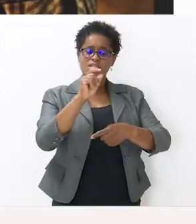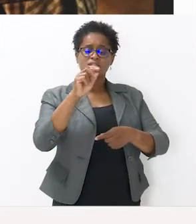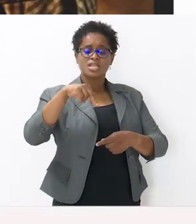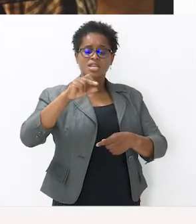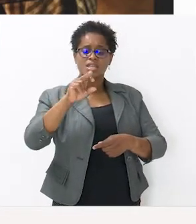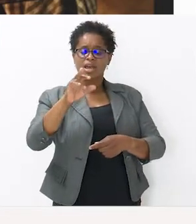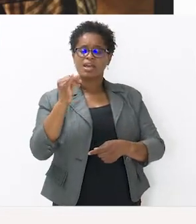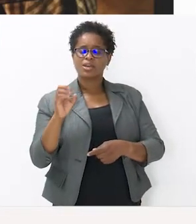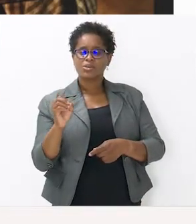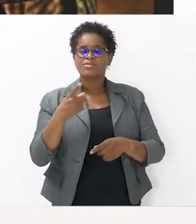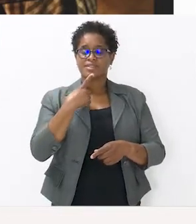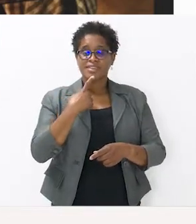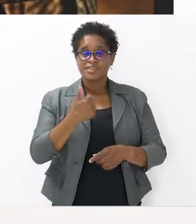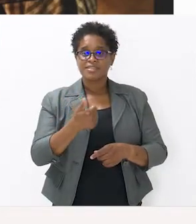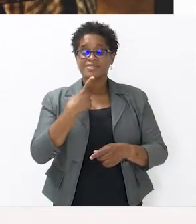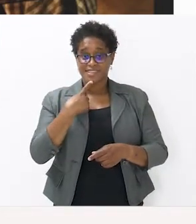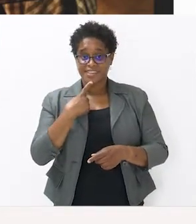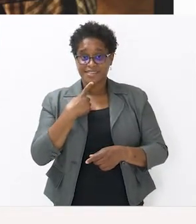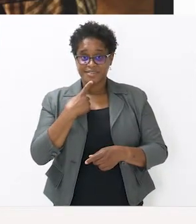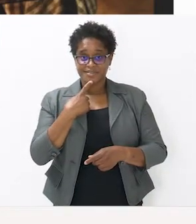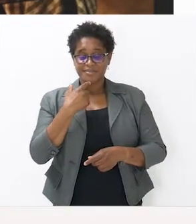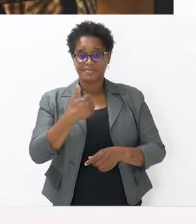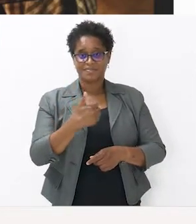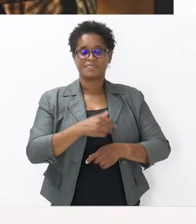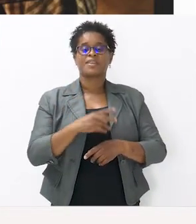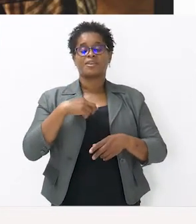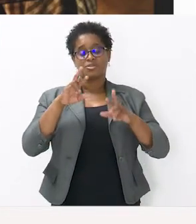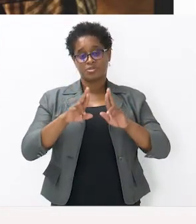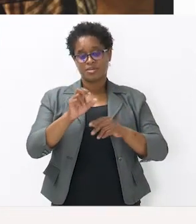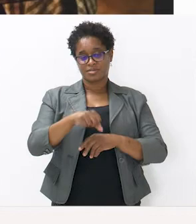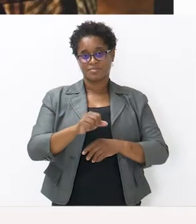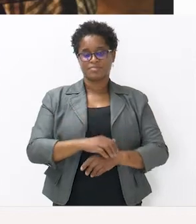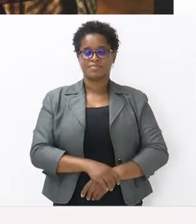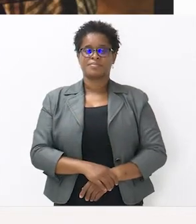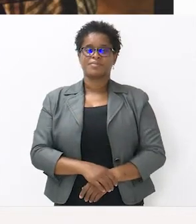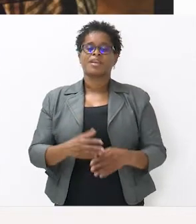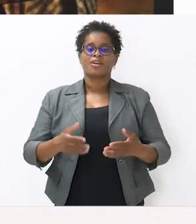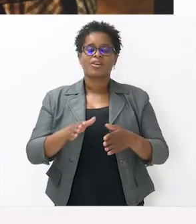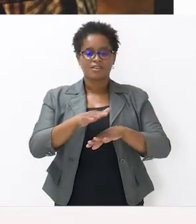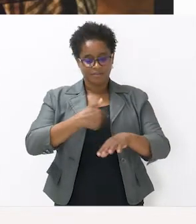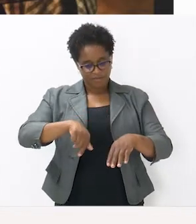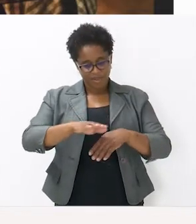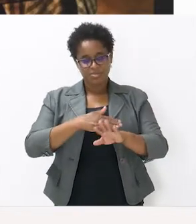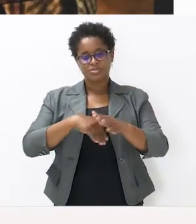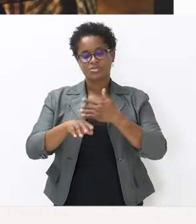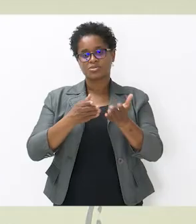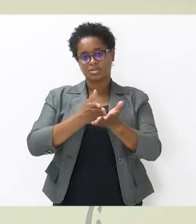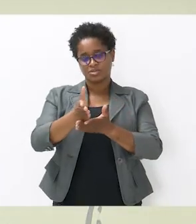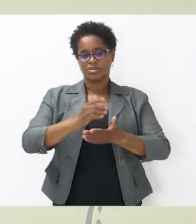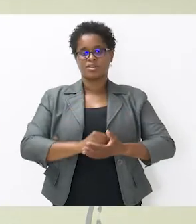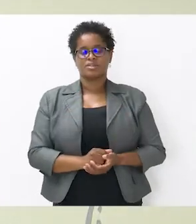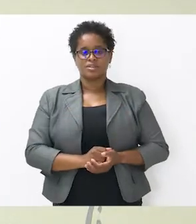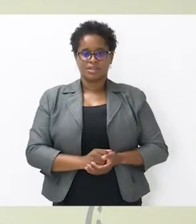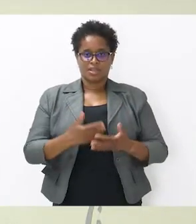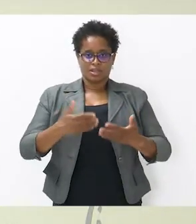cenário, certo? Perceberam? Espero que sim. Então vamos continuar. E